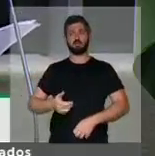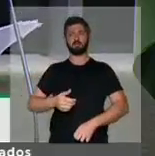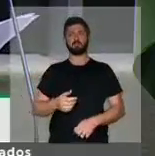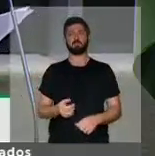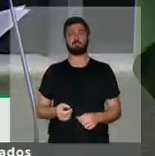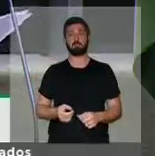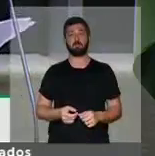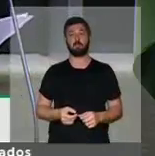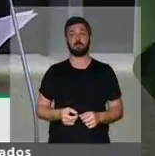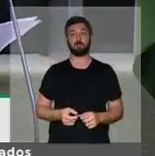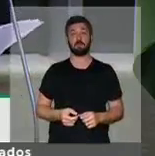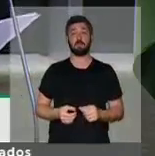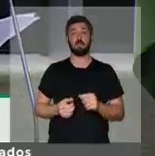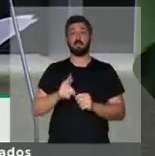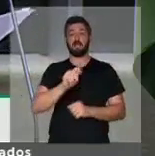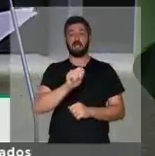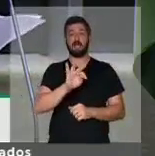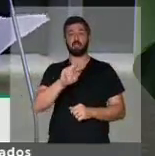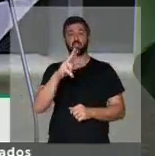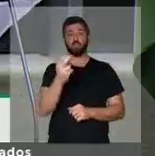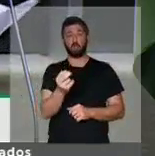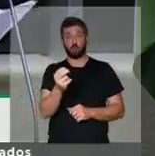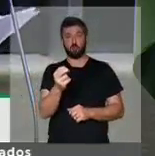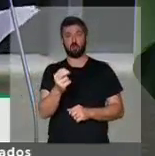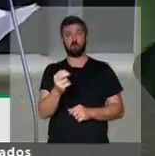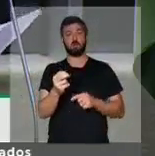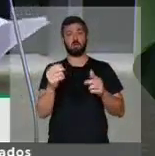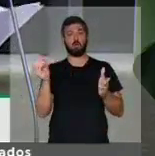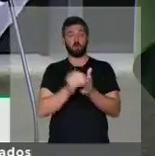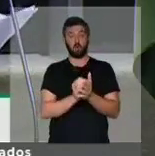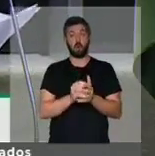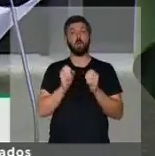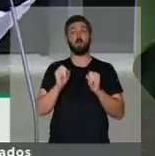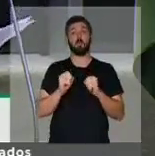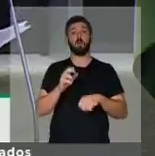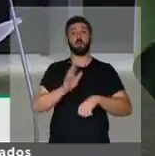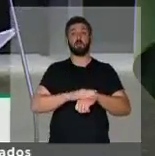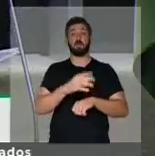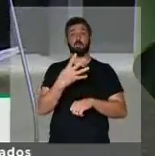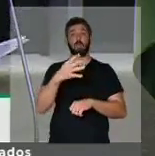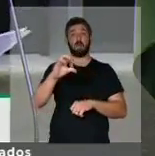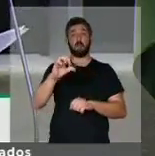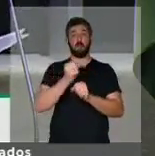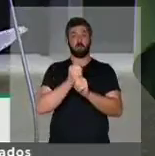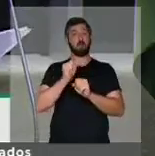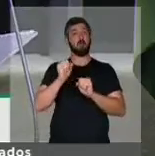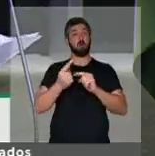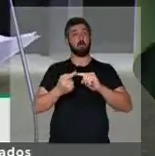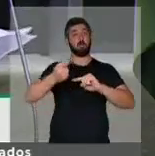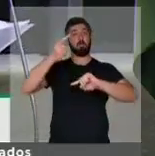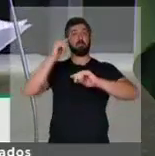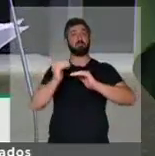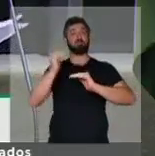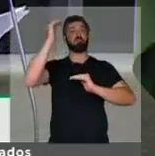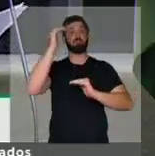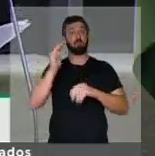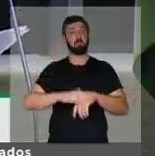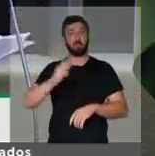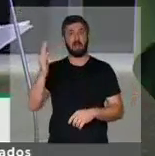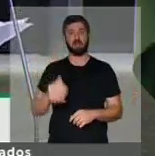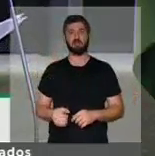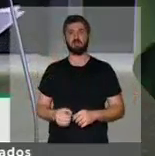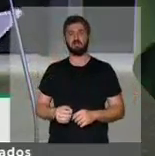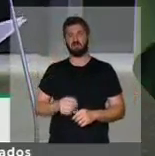o gatilho demográfico, o tempo de contribuição pode passar dos 49 anos. Ignora que